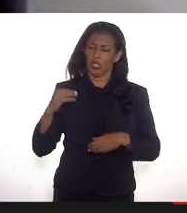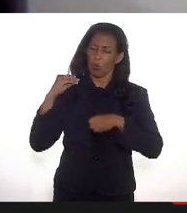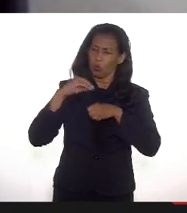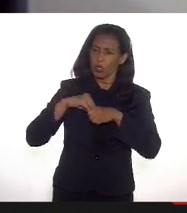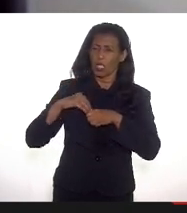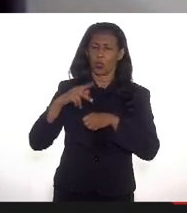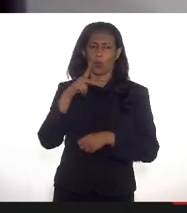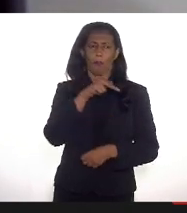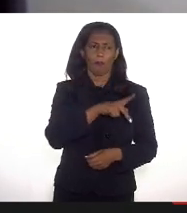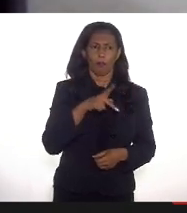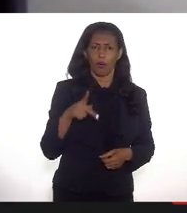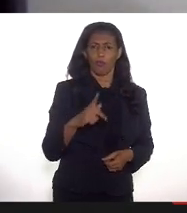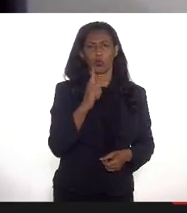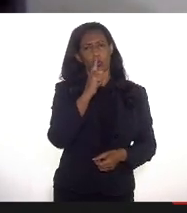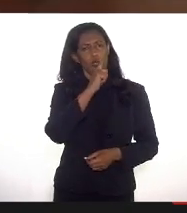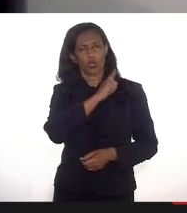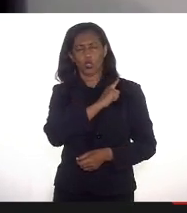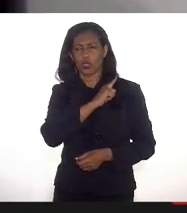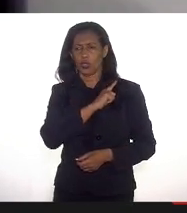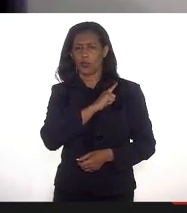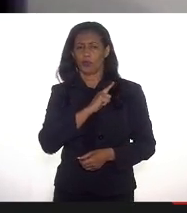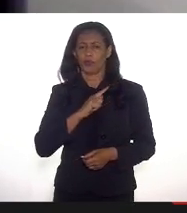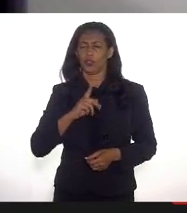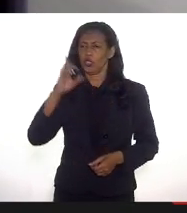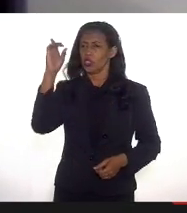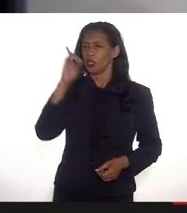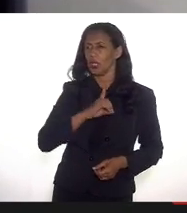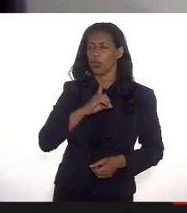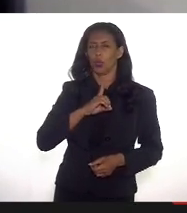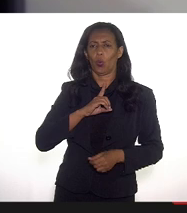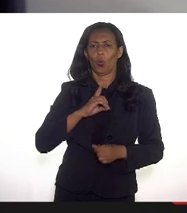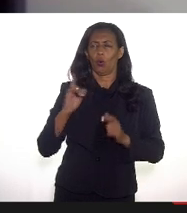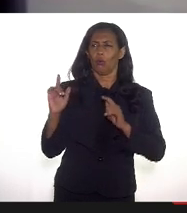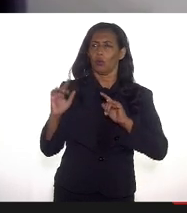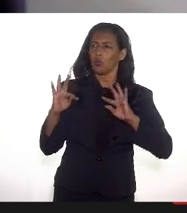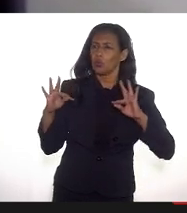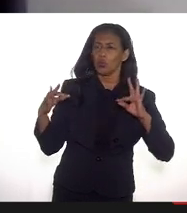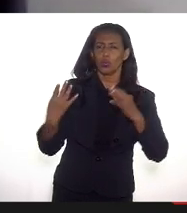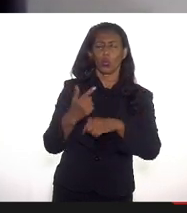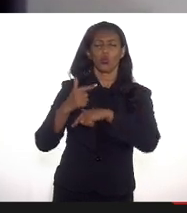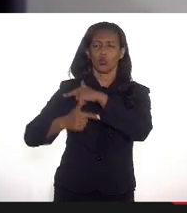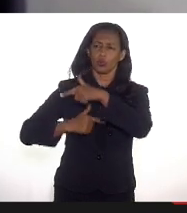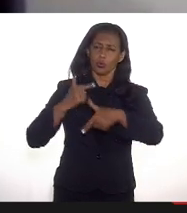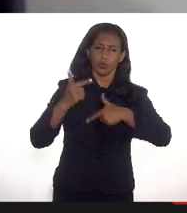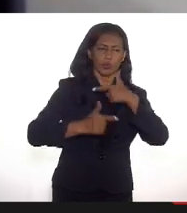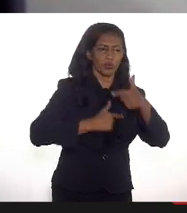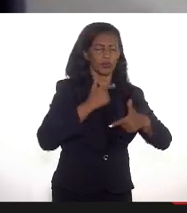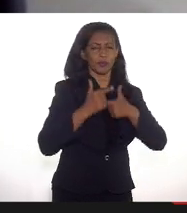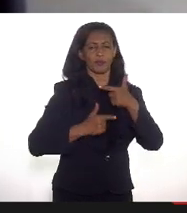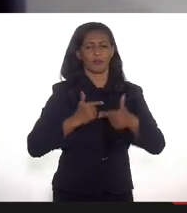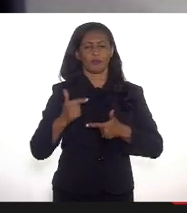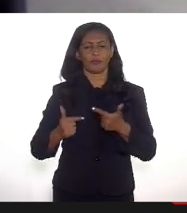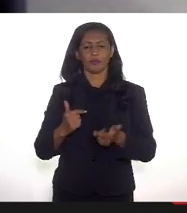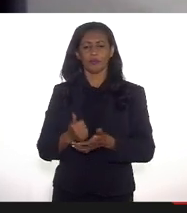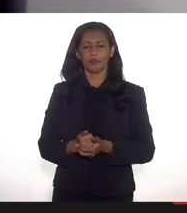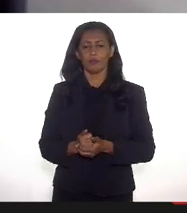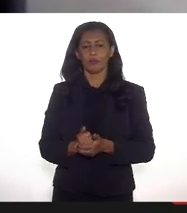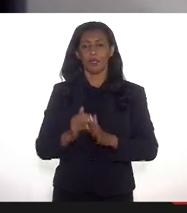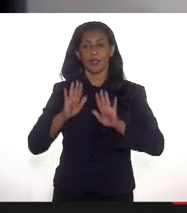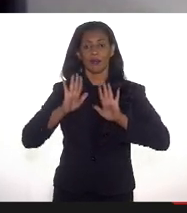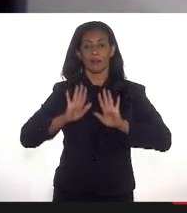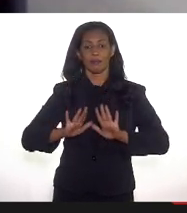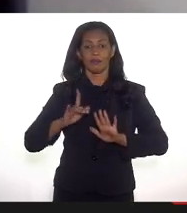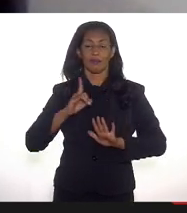os professores, os gestores, os diretores, os que estão à frente das diretorias. Mas